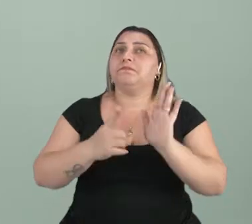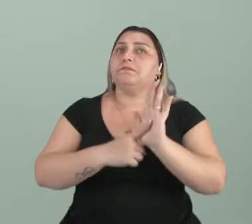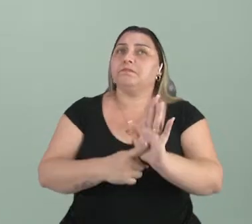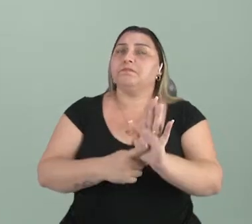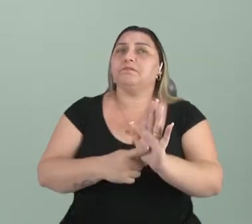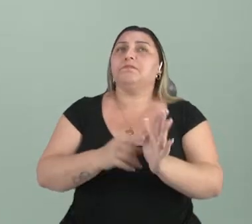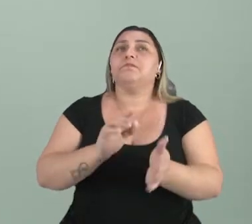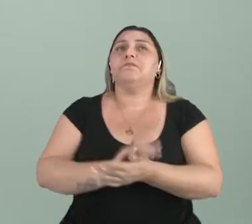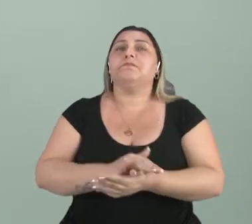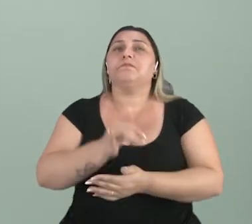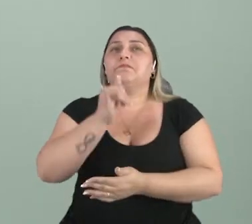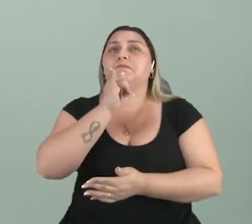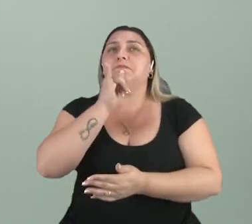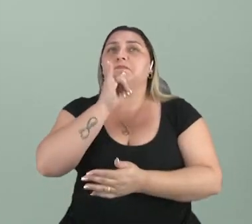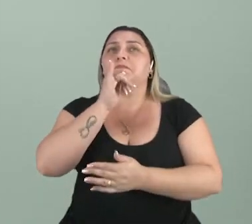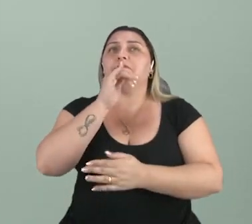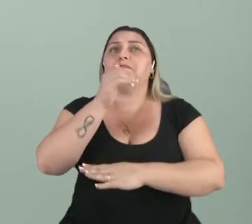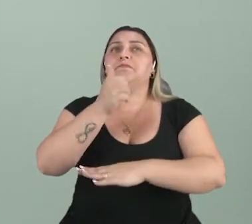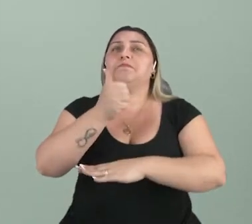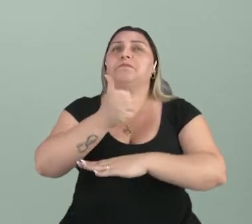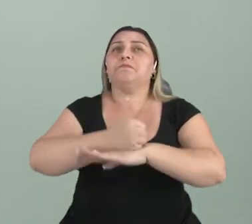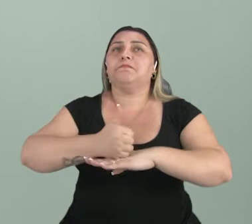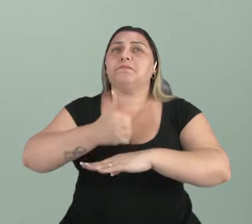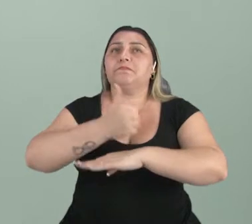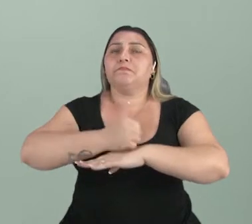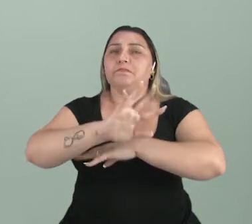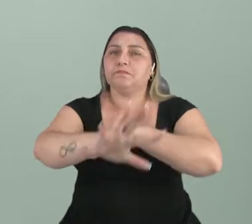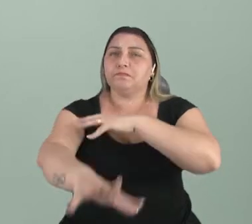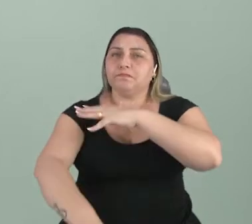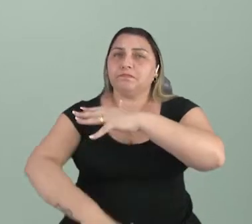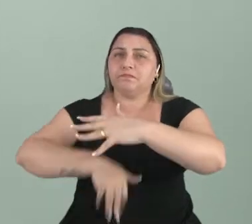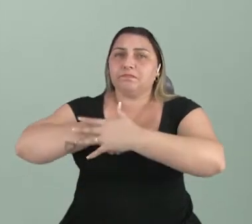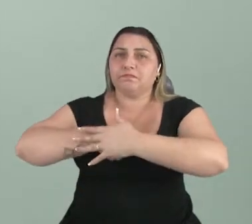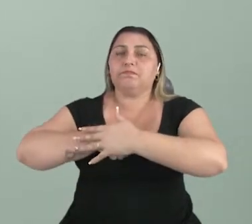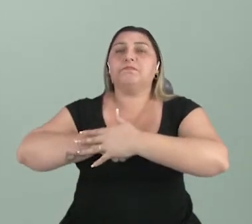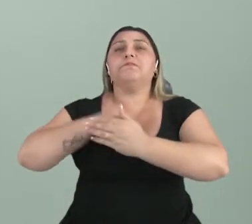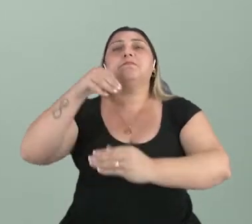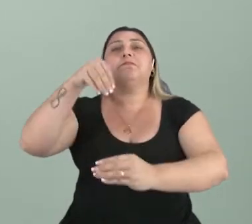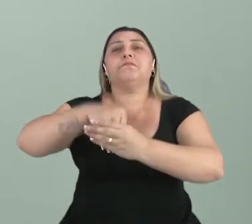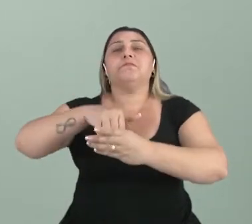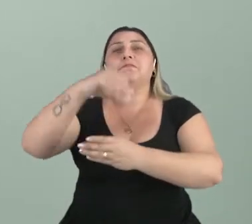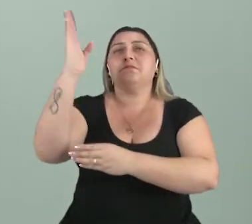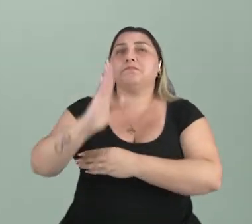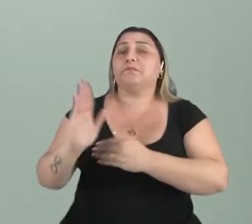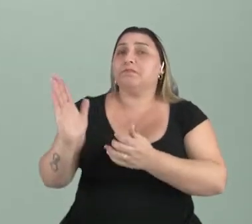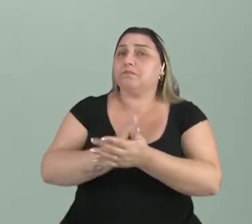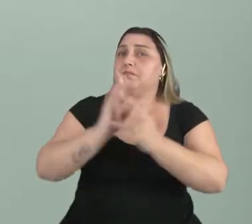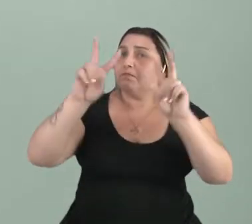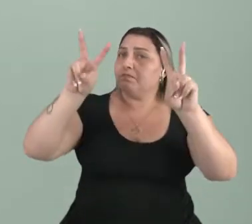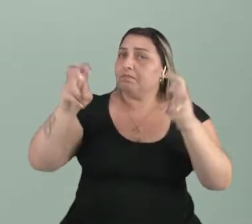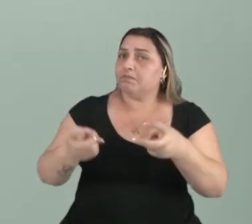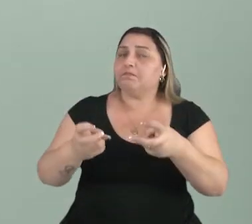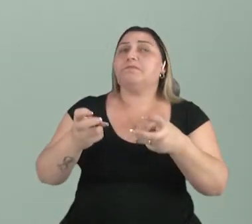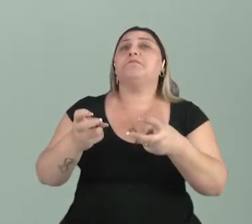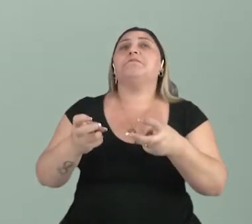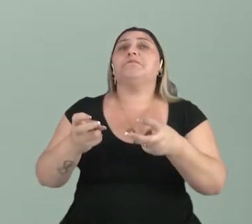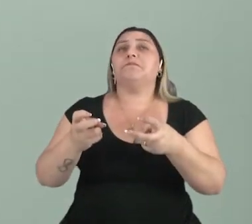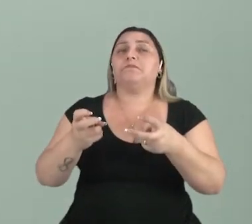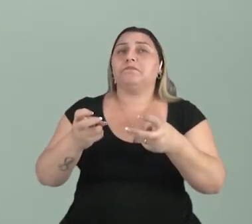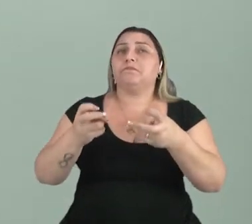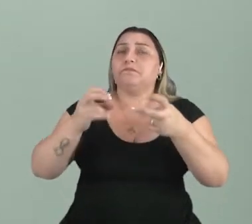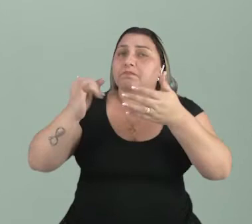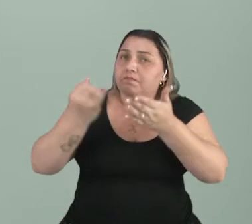apresentar um título, por exemplo, a Lava Jato e as eleições no Brasil. Algum tema que vai remeter